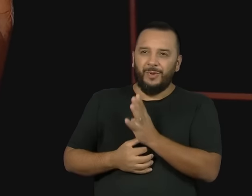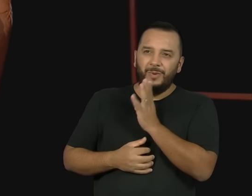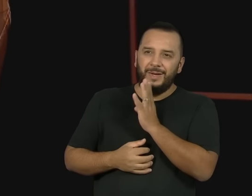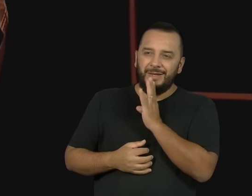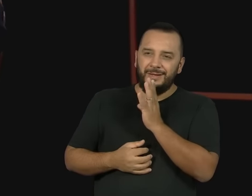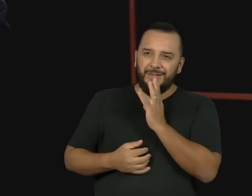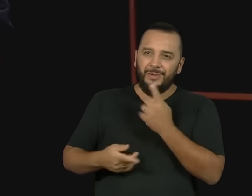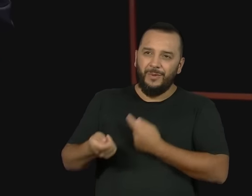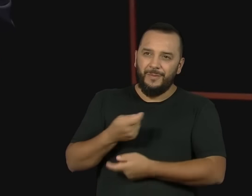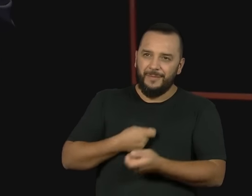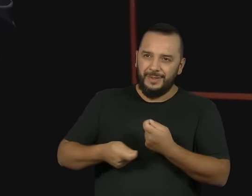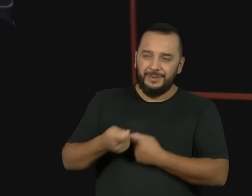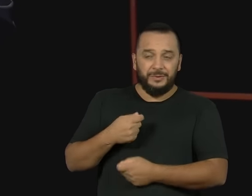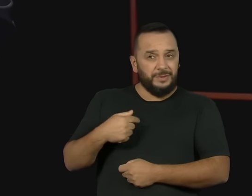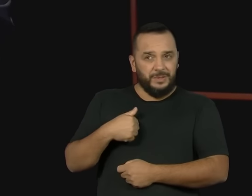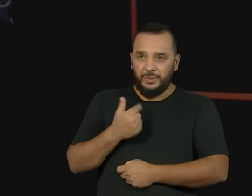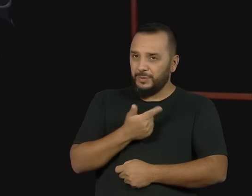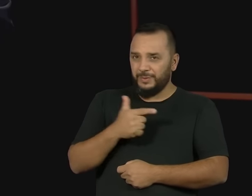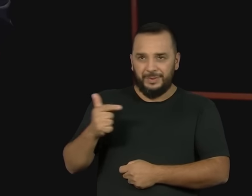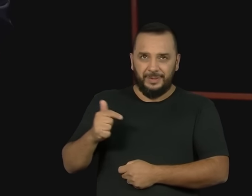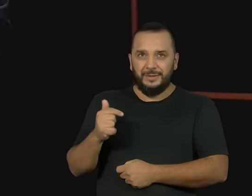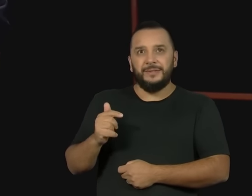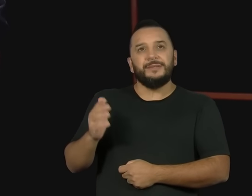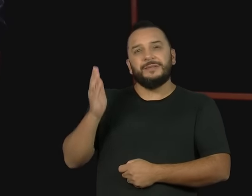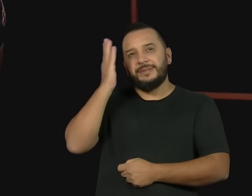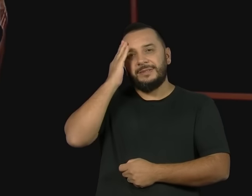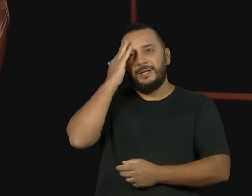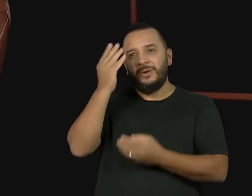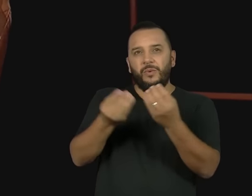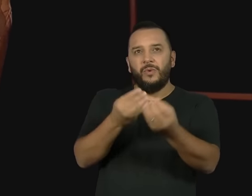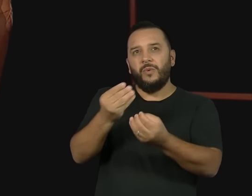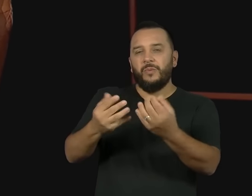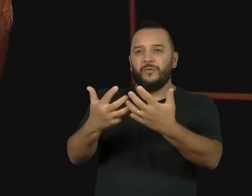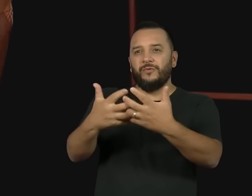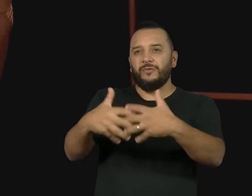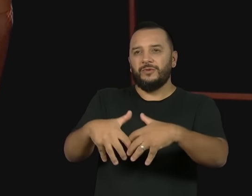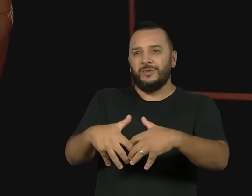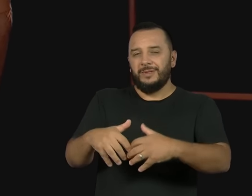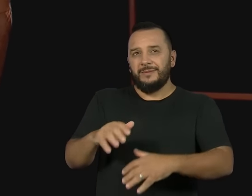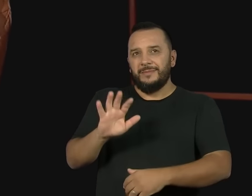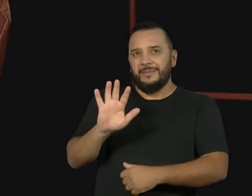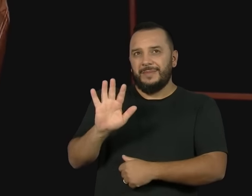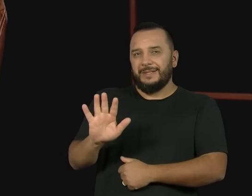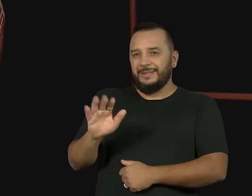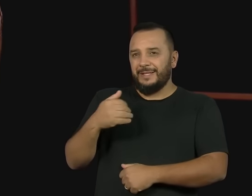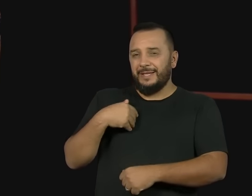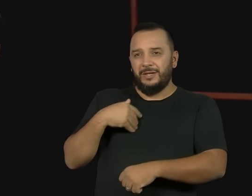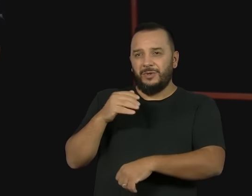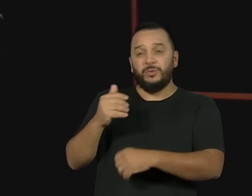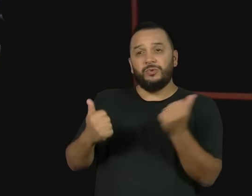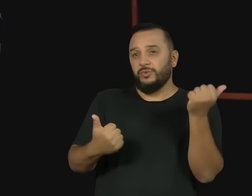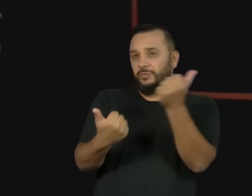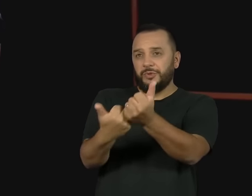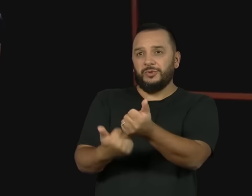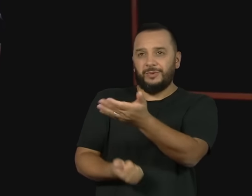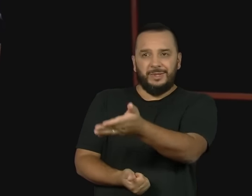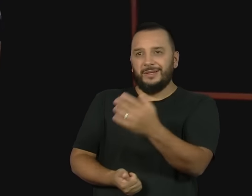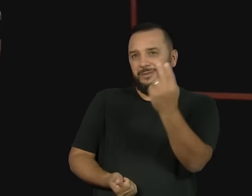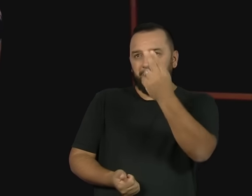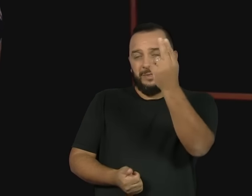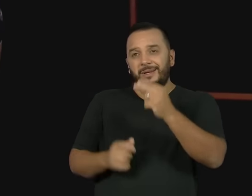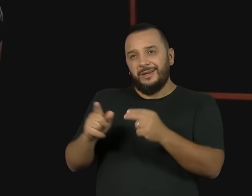não tenho, tá? Eu sei bem como funciona, mas eu jamais faria aquilo que ela conseguiu fazer na